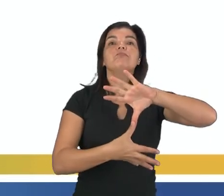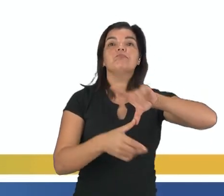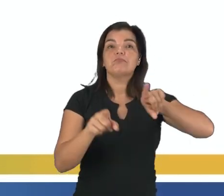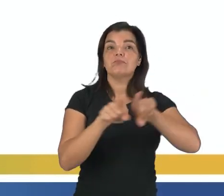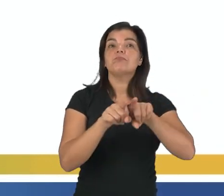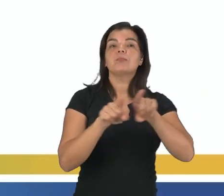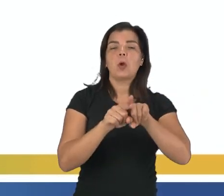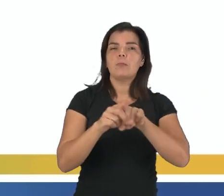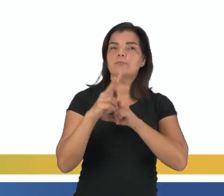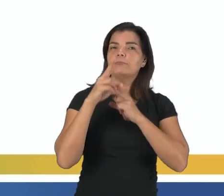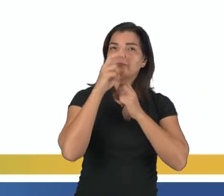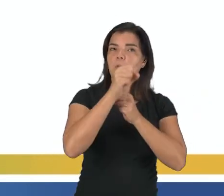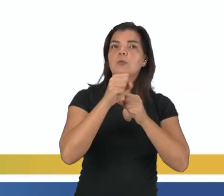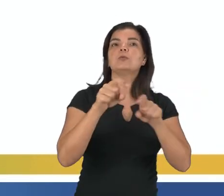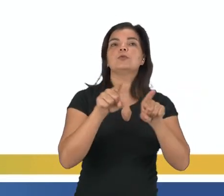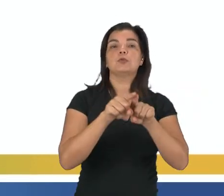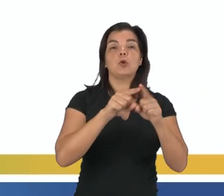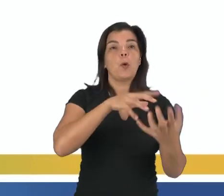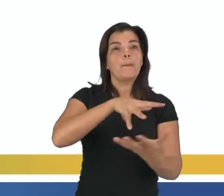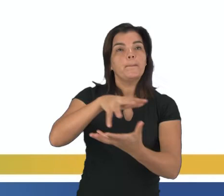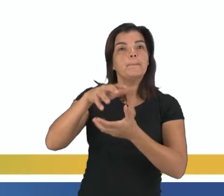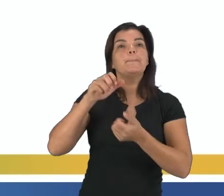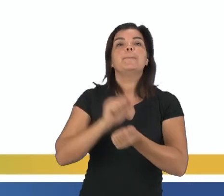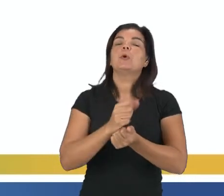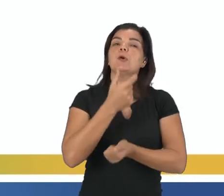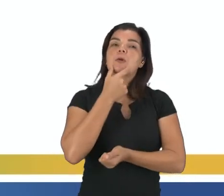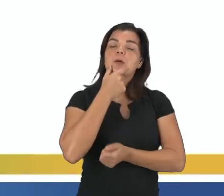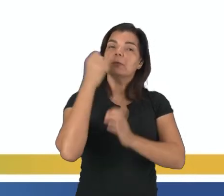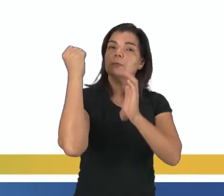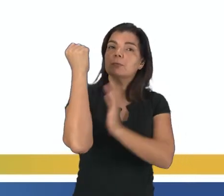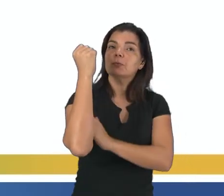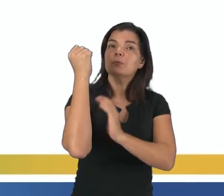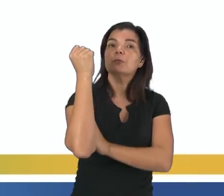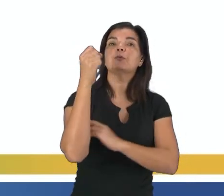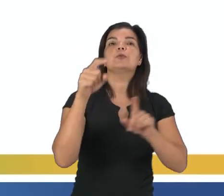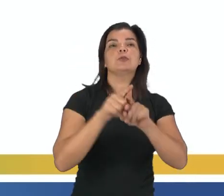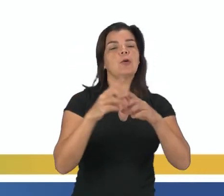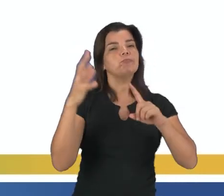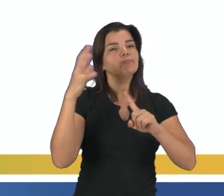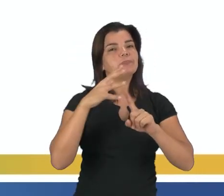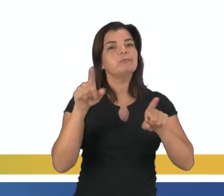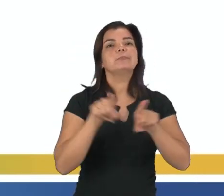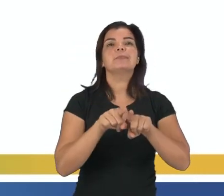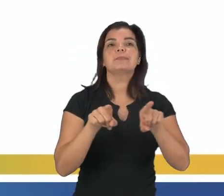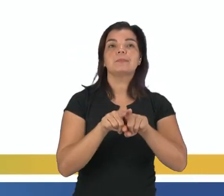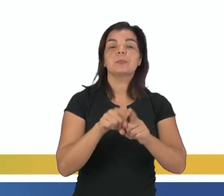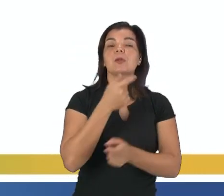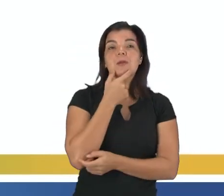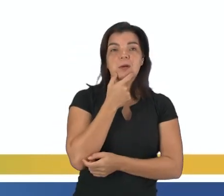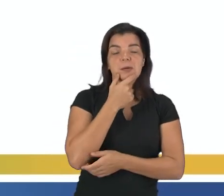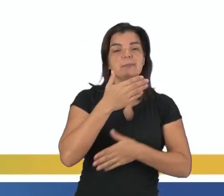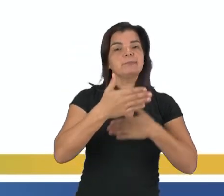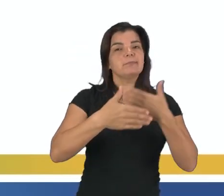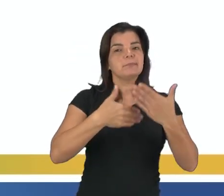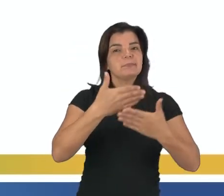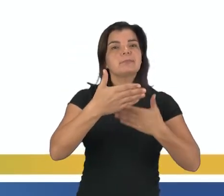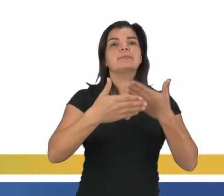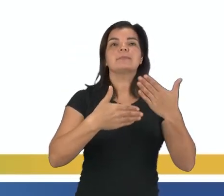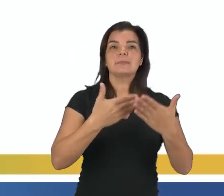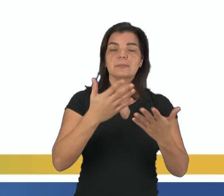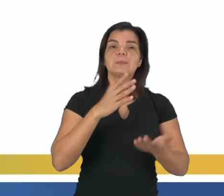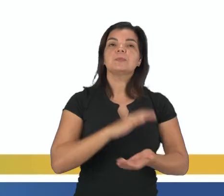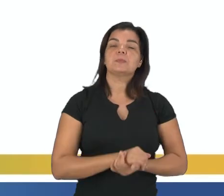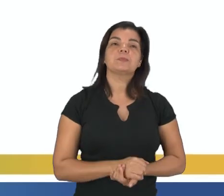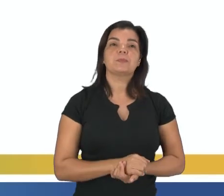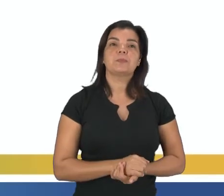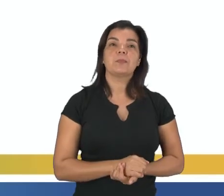acendeu aí como potência mundial e fez com que o inglês ganhasse força e influência então inglês foi ganhando espaço cada vez